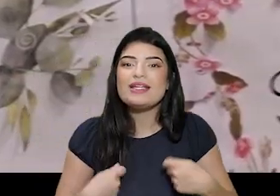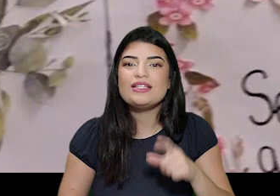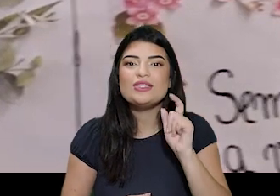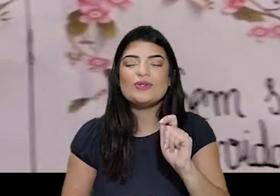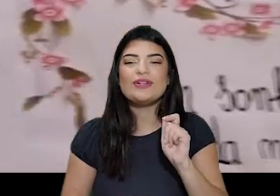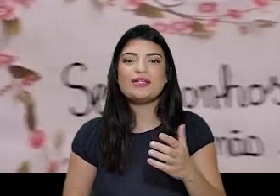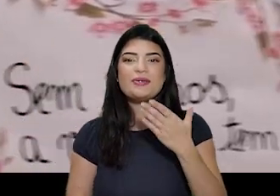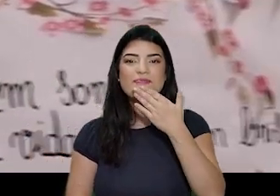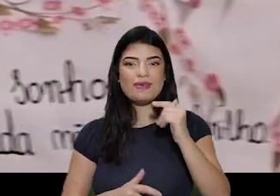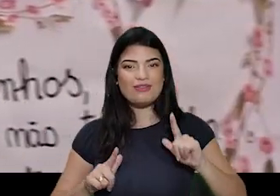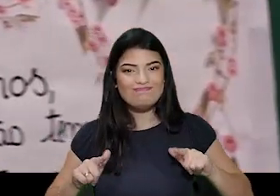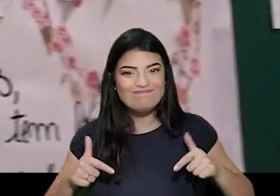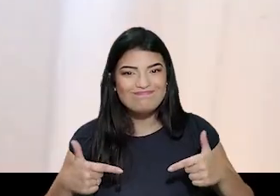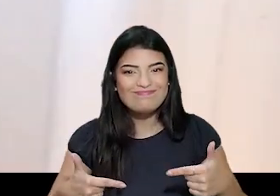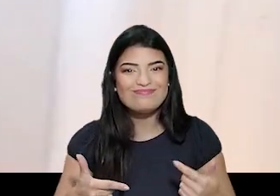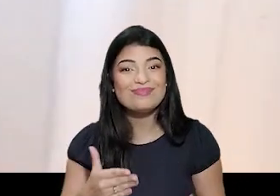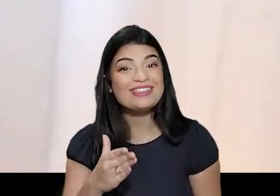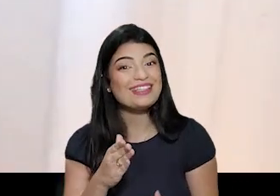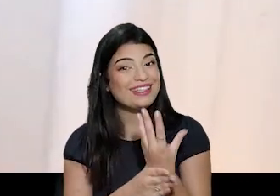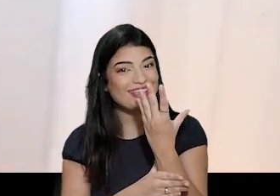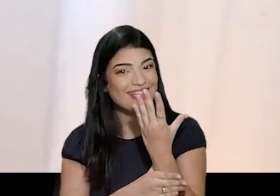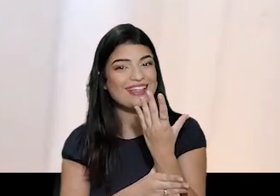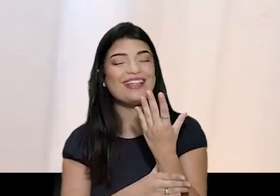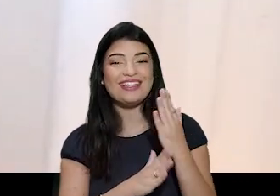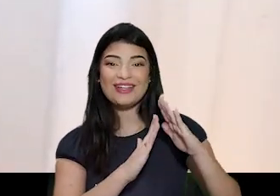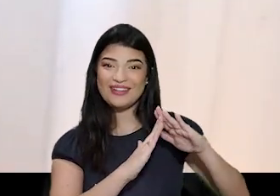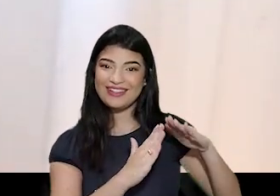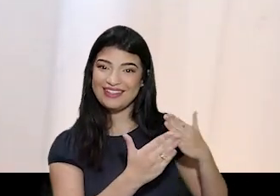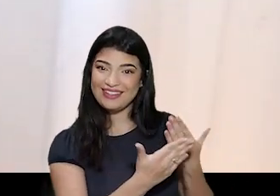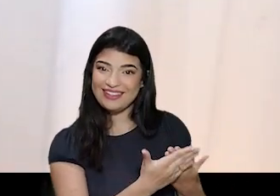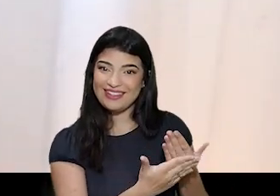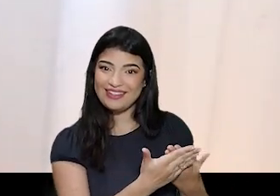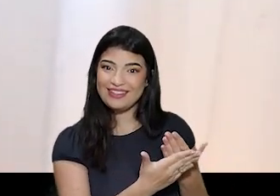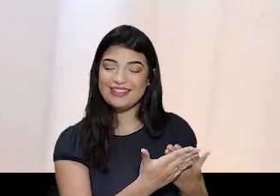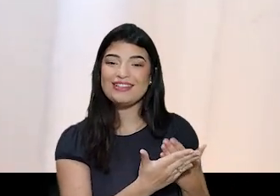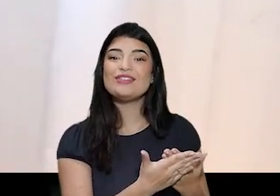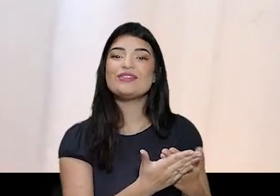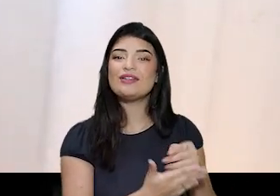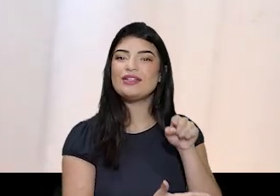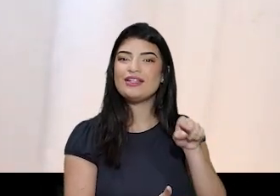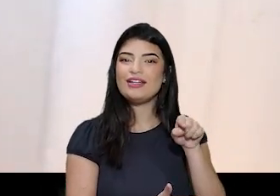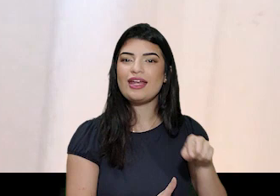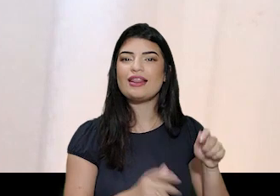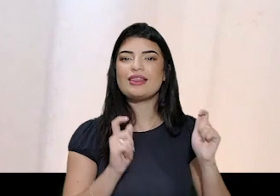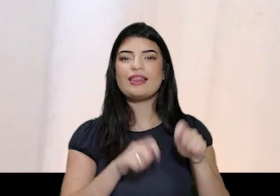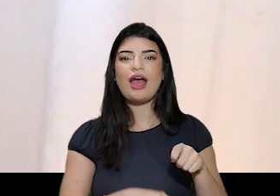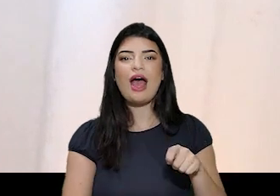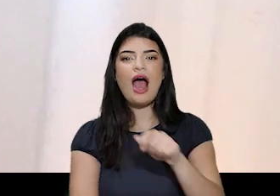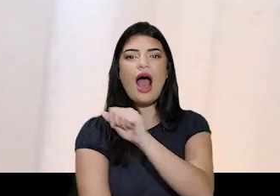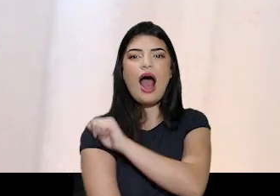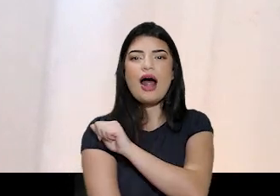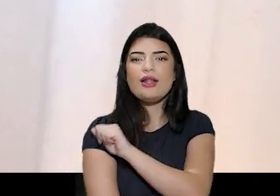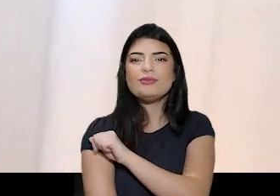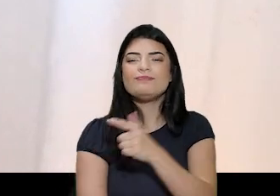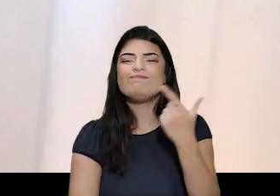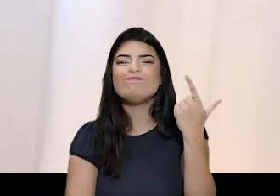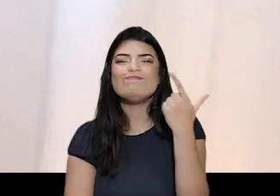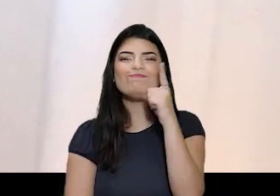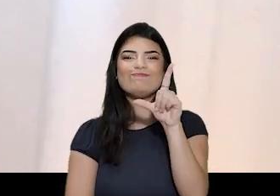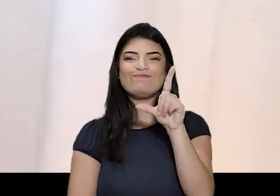Precisamos contribuir para criar uma escola em que o